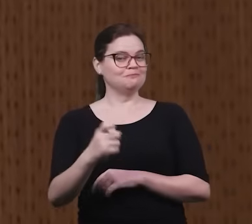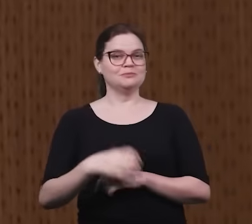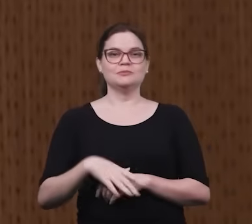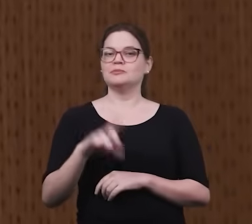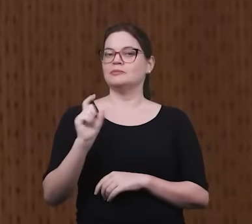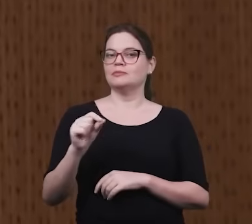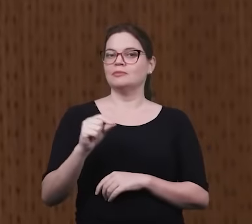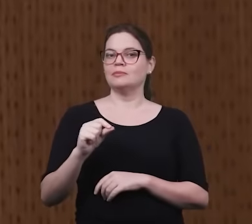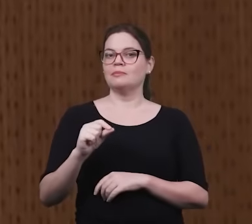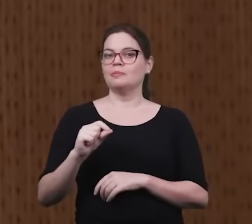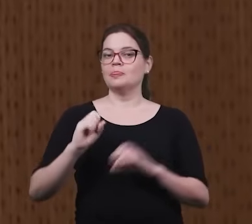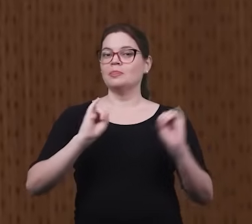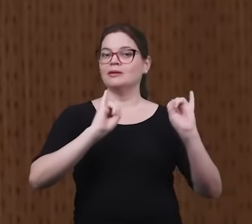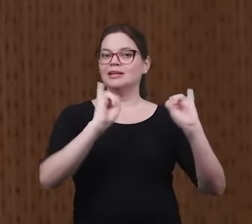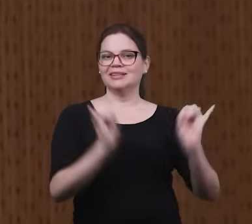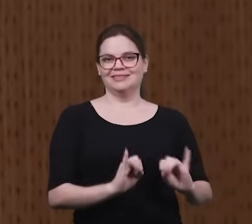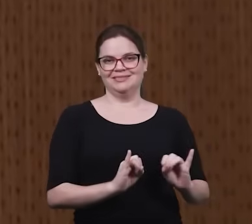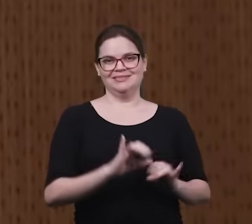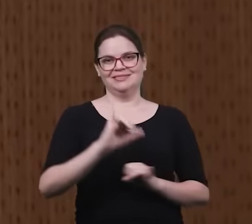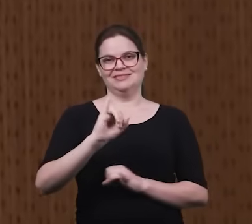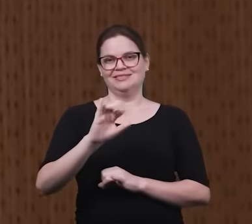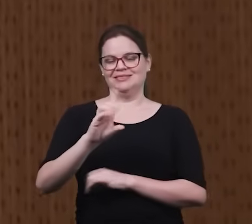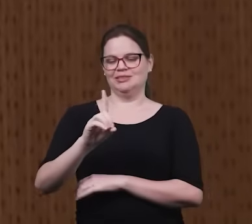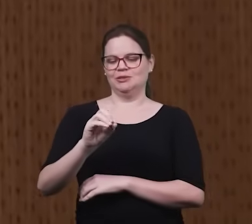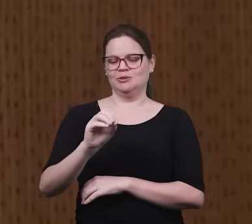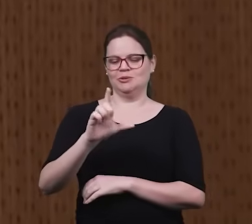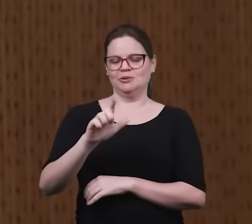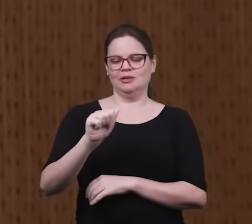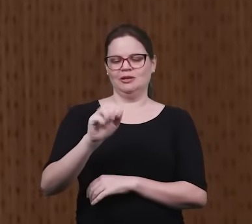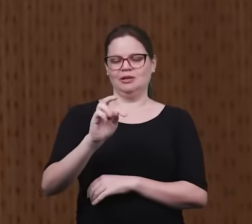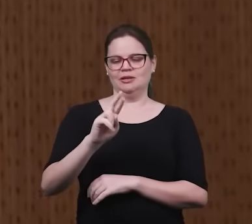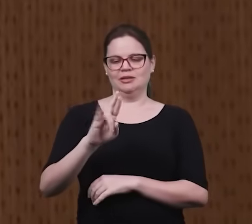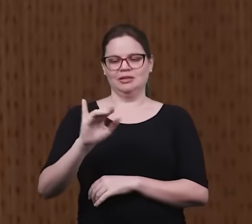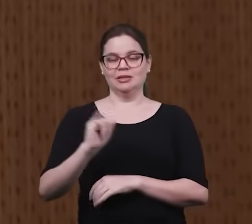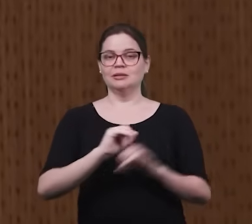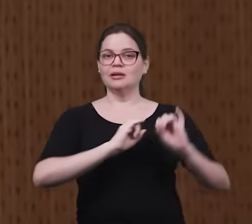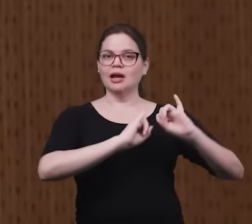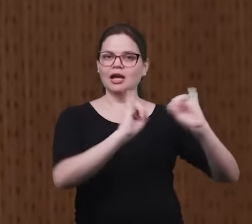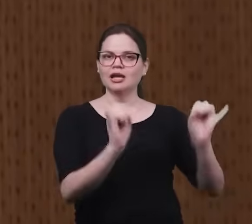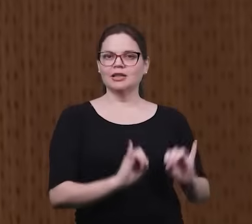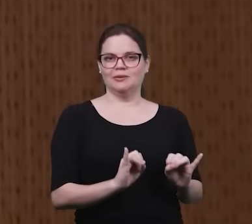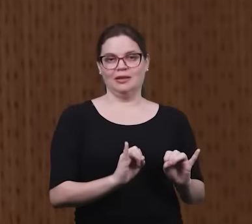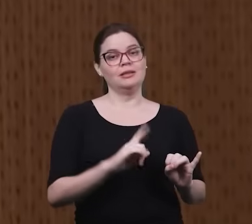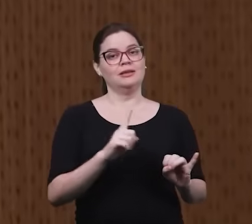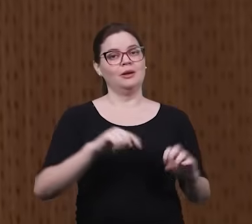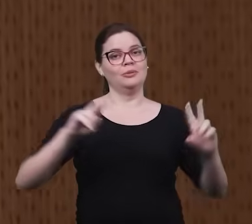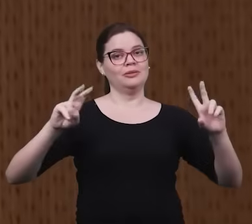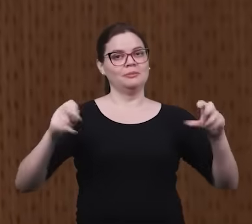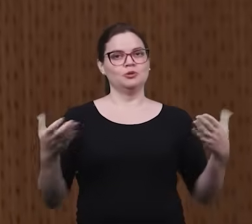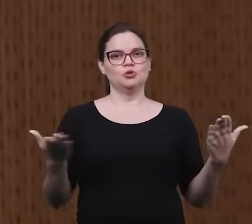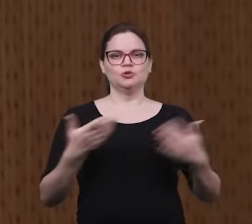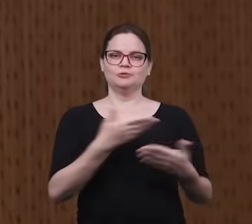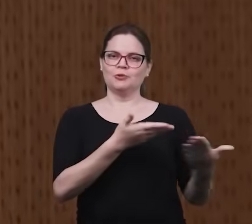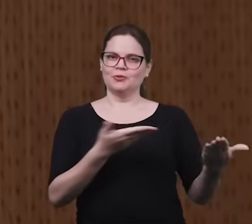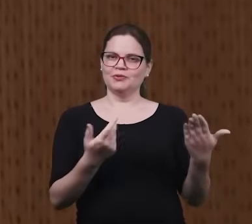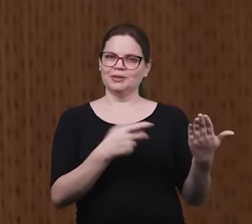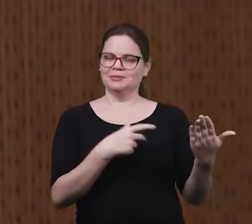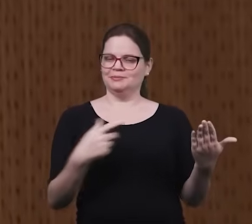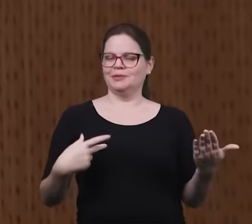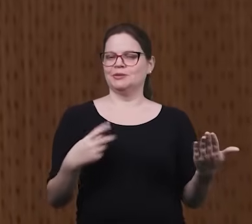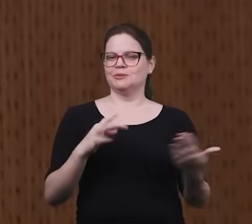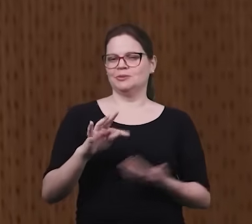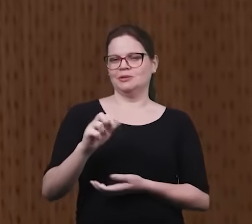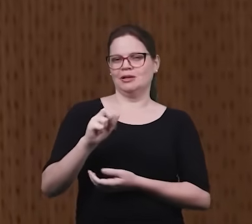interessante, que é idolatria. E nós chamamos, o convidado, o pastor Tarcísio, para estar respondendo os jovens a respeito